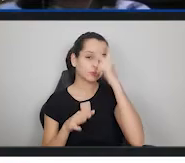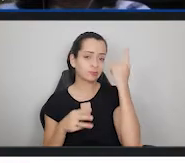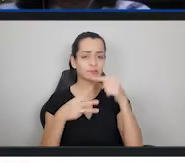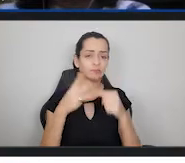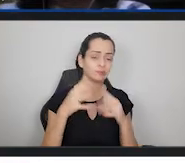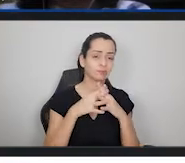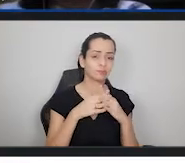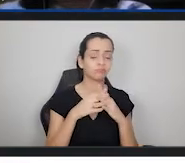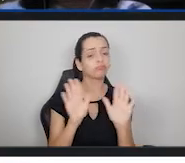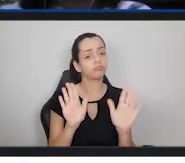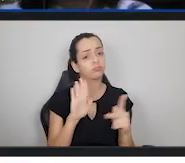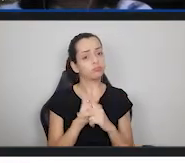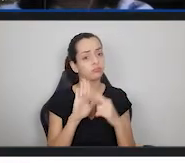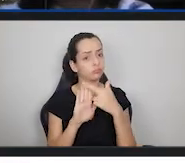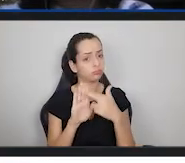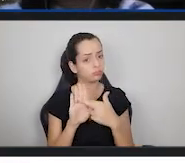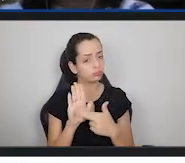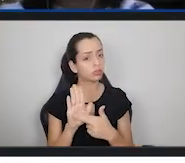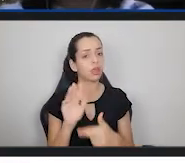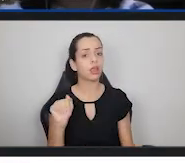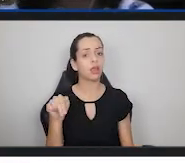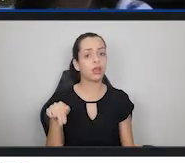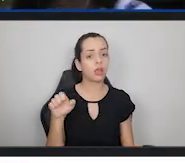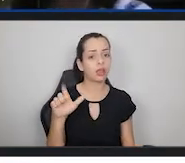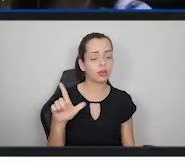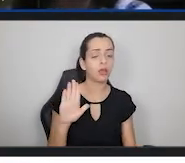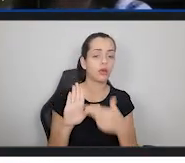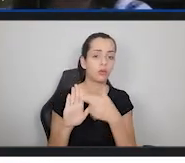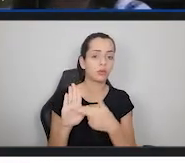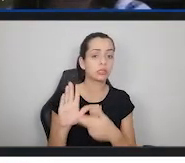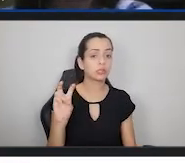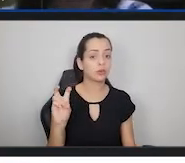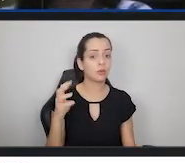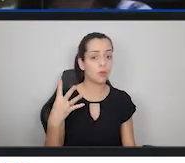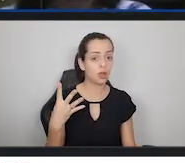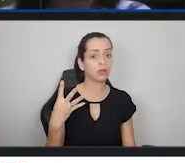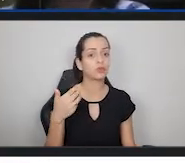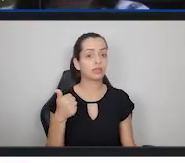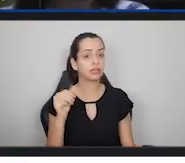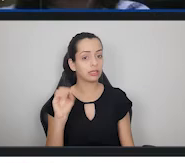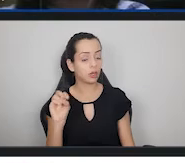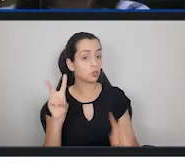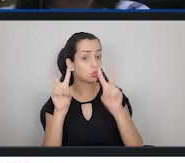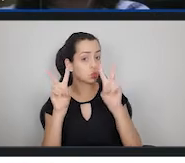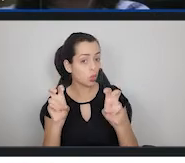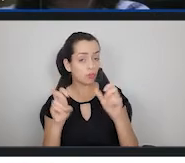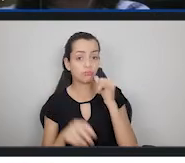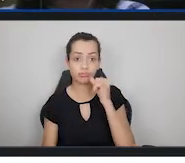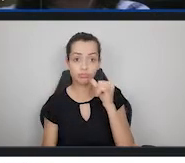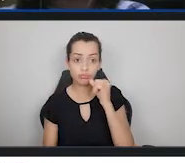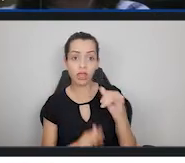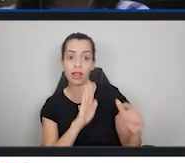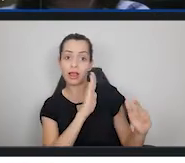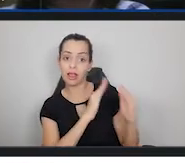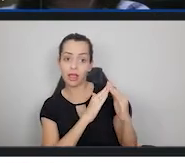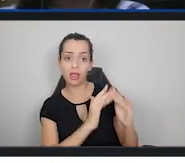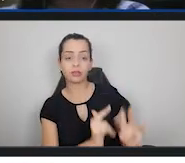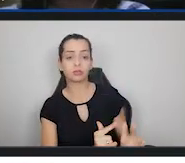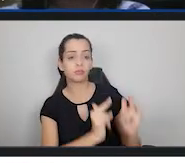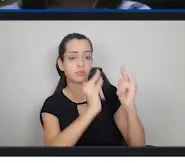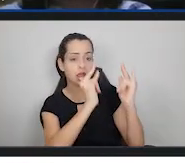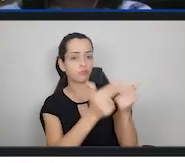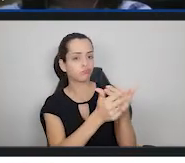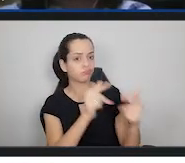nos documentos da ANEEL e que nós usamos em sistema elétrico de potência. Lembrando que 5410 ela diz respeito a instalações